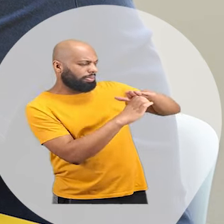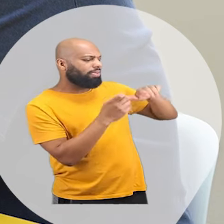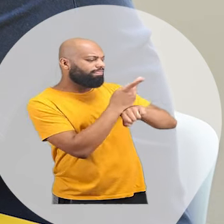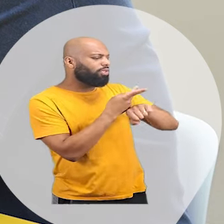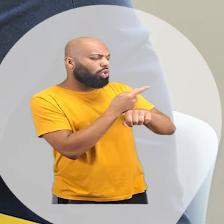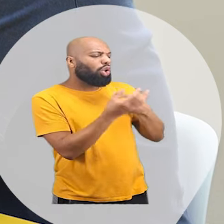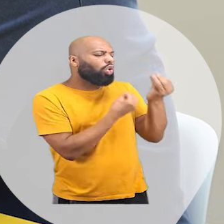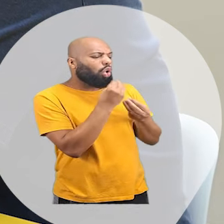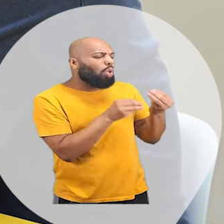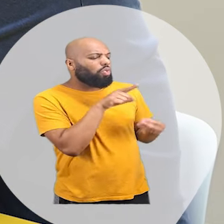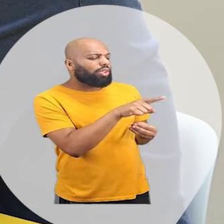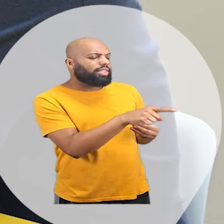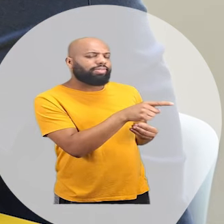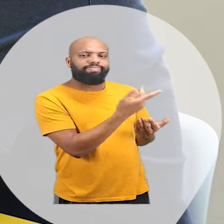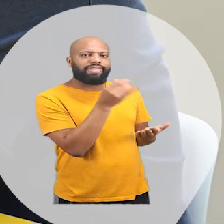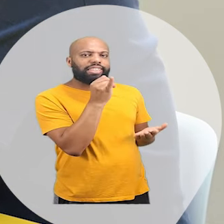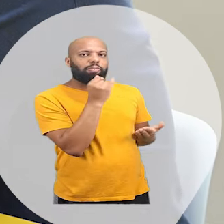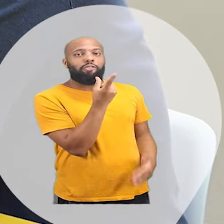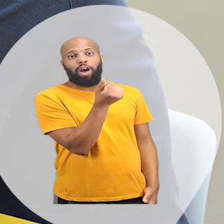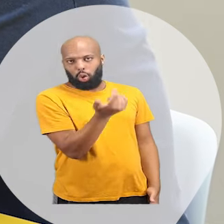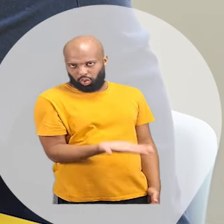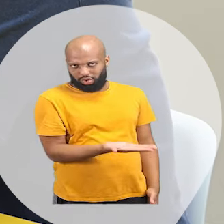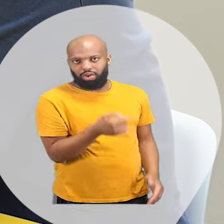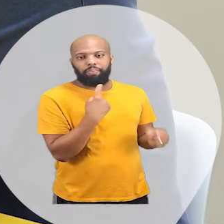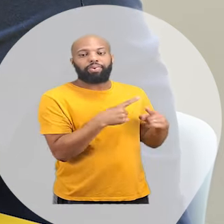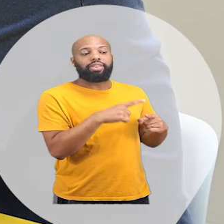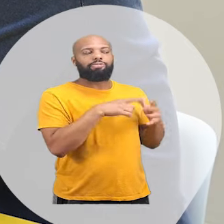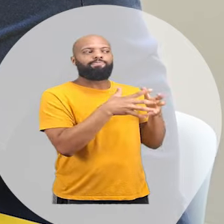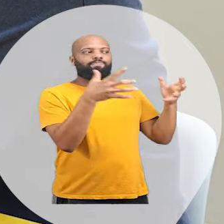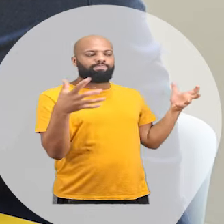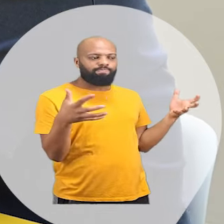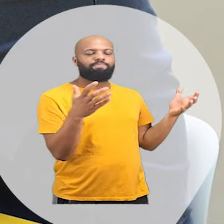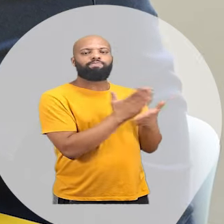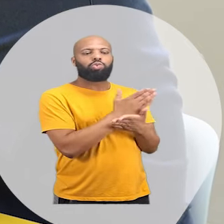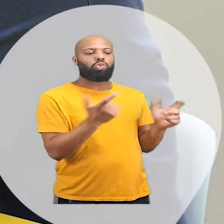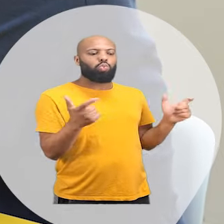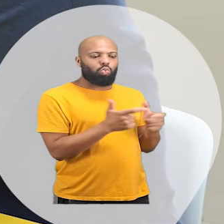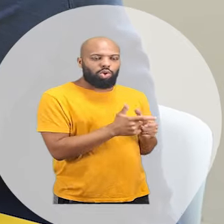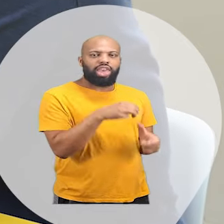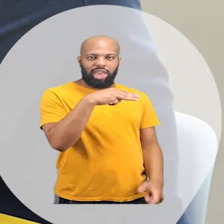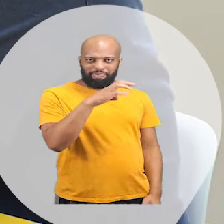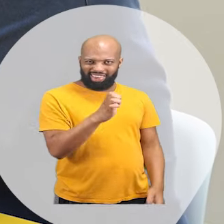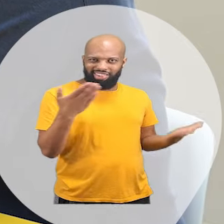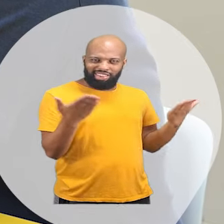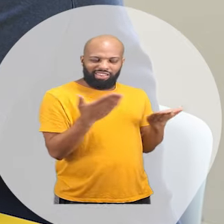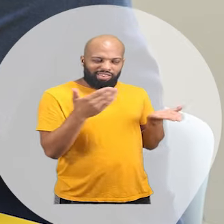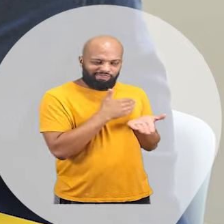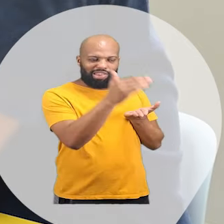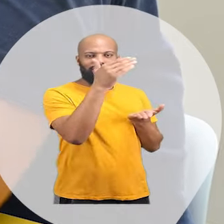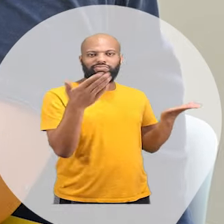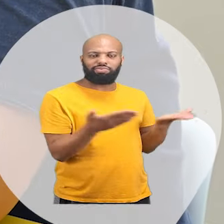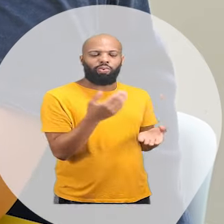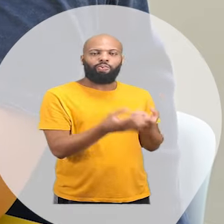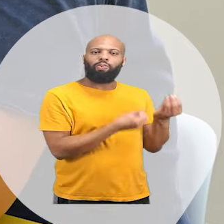é como que você precifica então desde as grandes cadeias até de repente um microempreendedor alguém que está